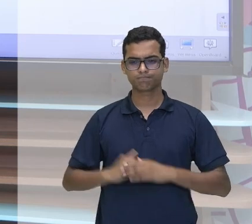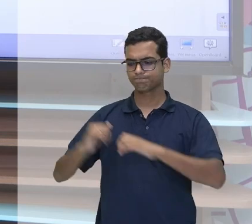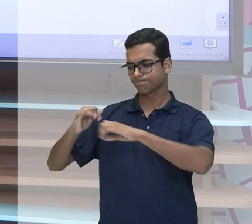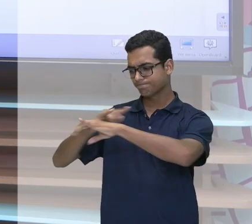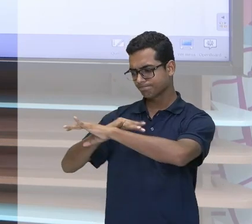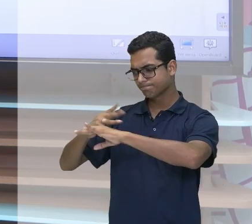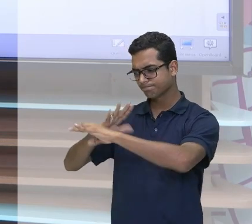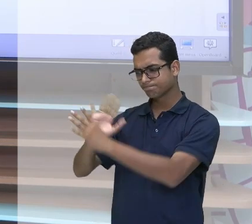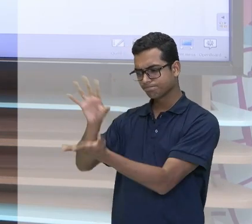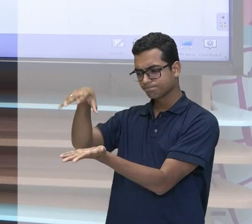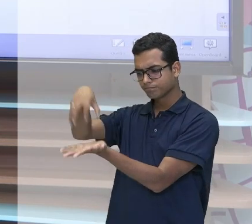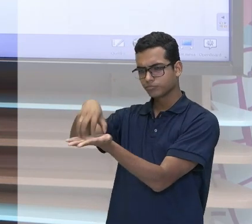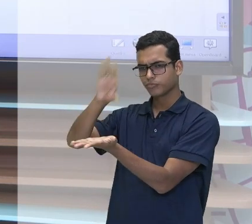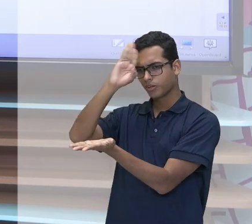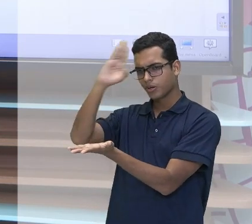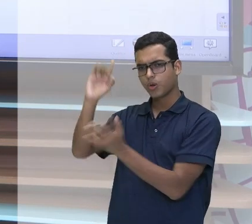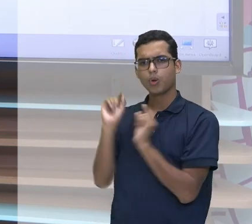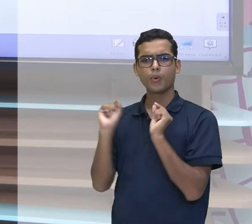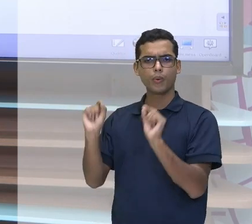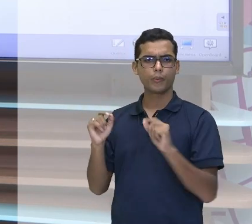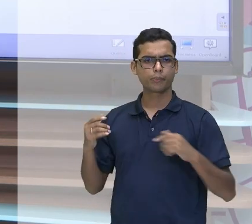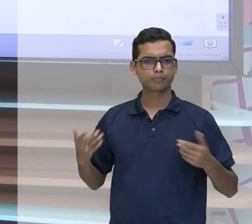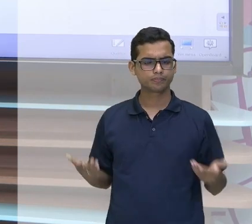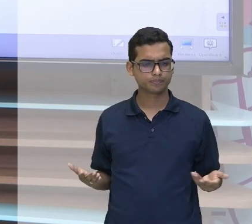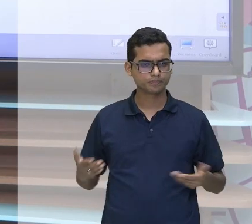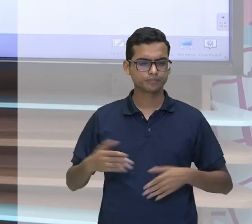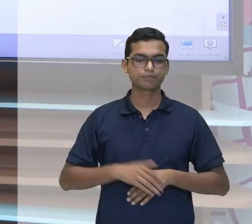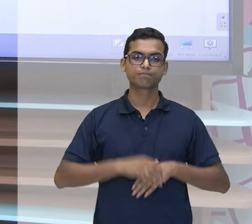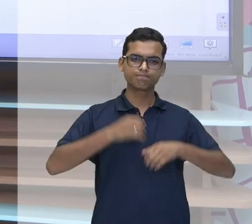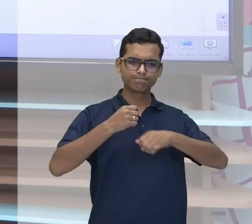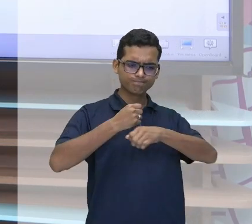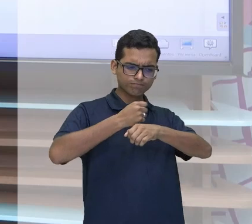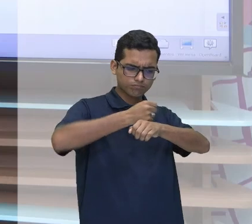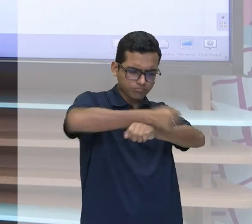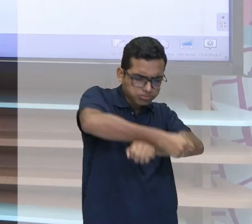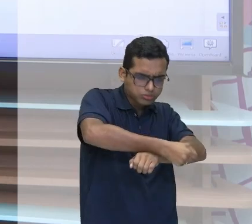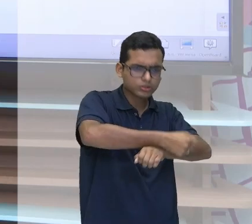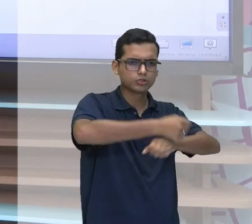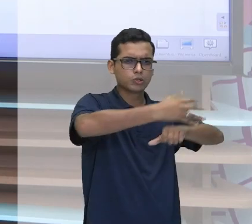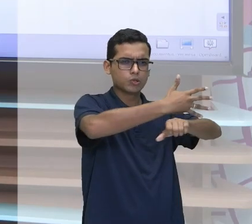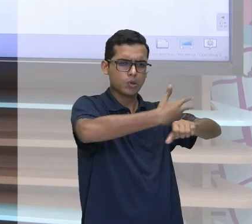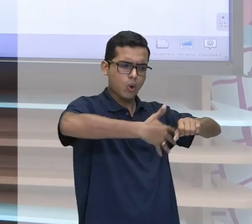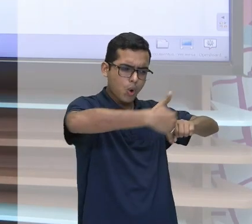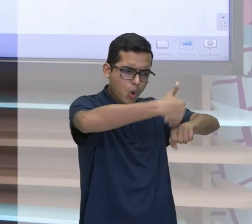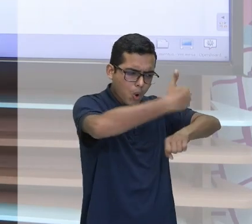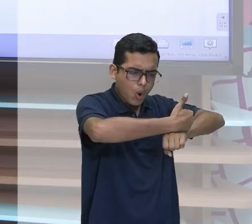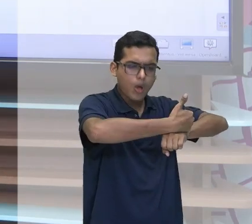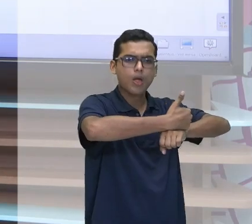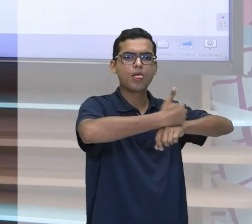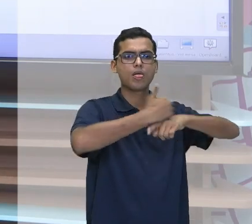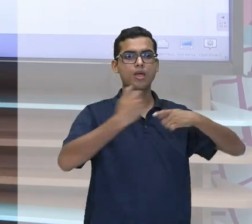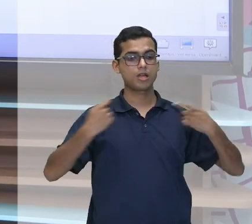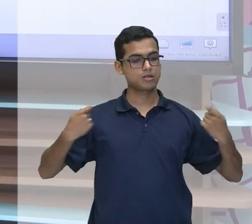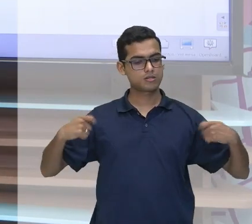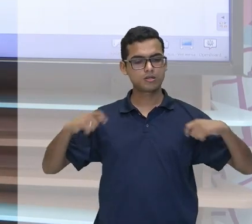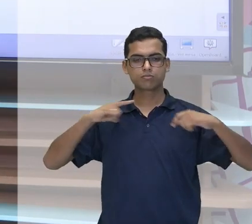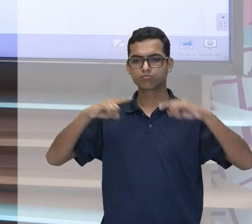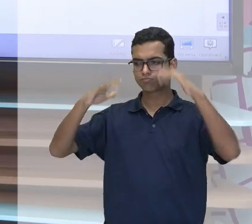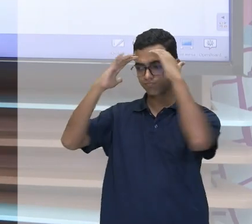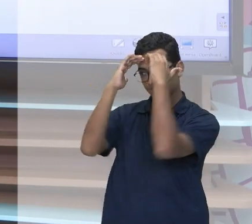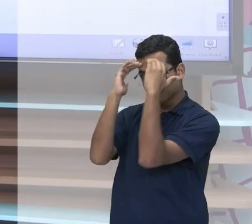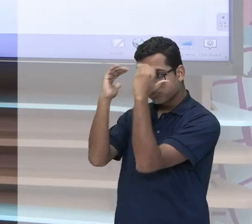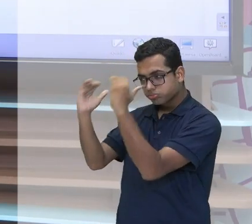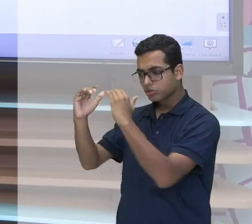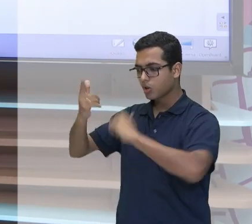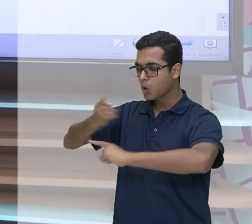ali impondo para as colônias, né, obrigando as colônias a estabelecerem relações comerciais somente com a